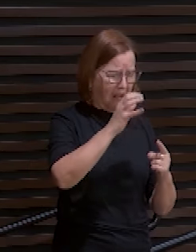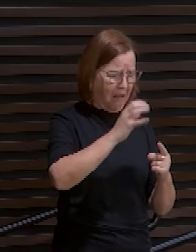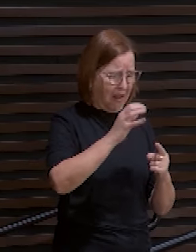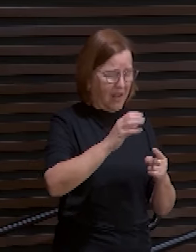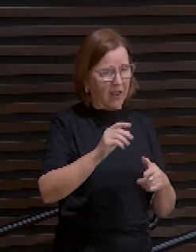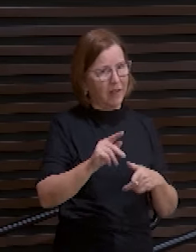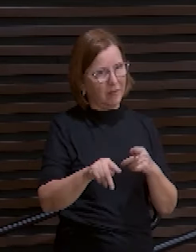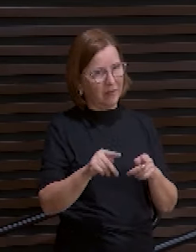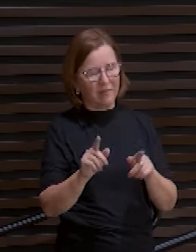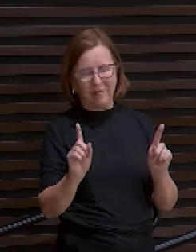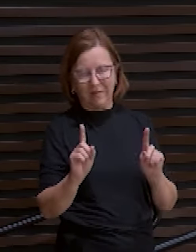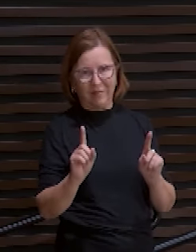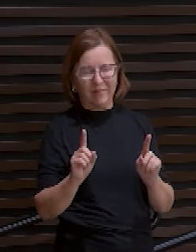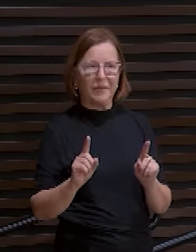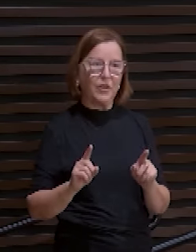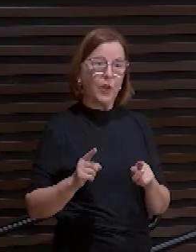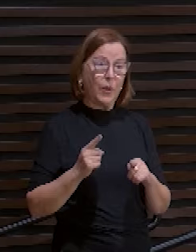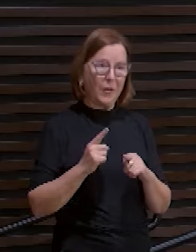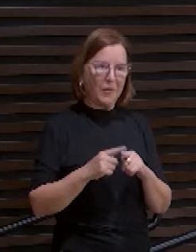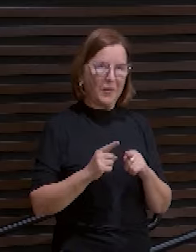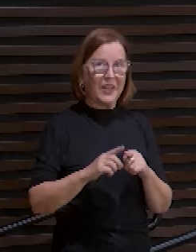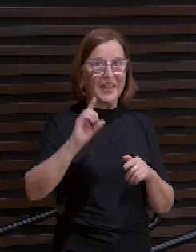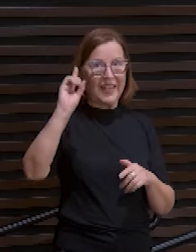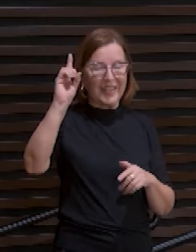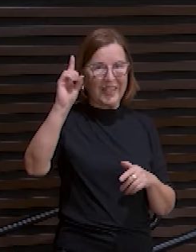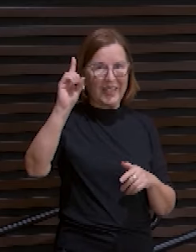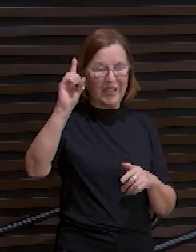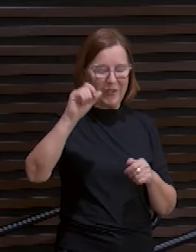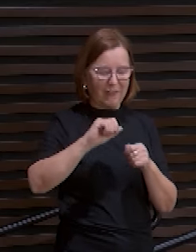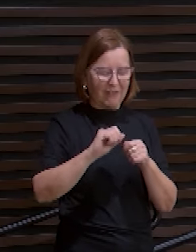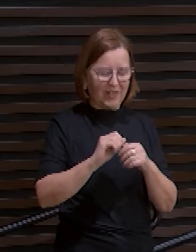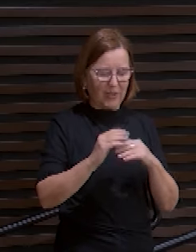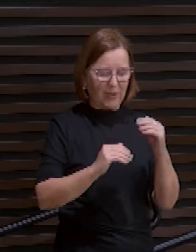trabalha fase a fase nas nossas vidas